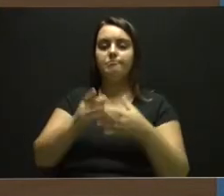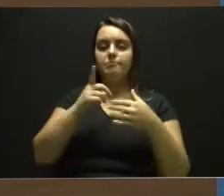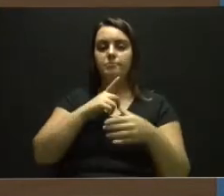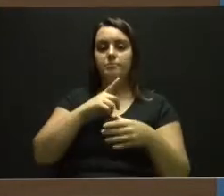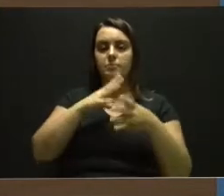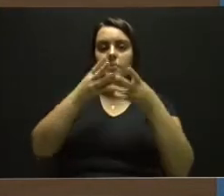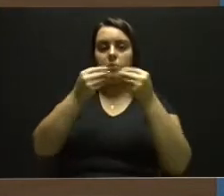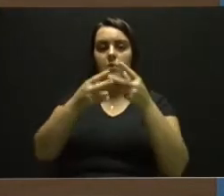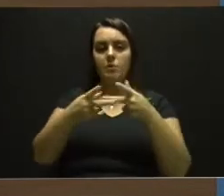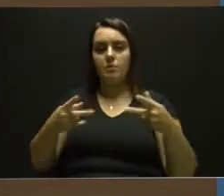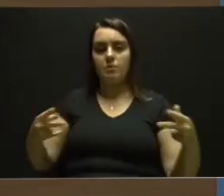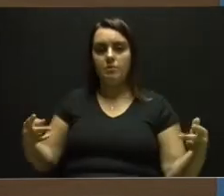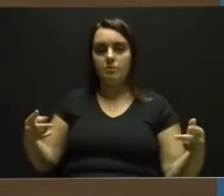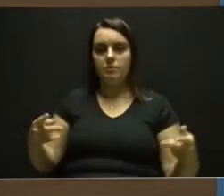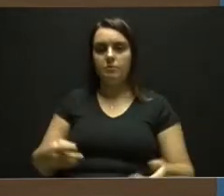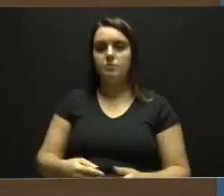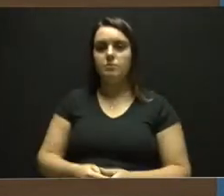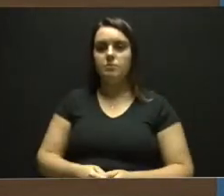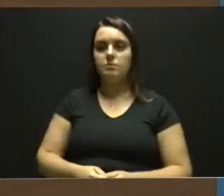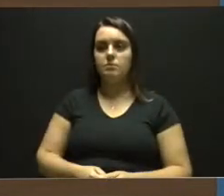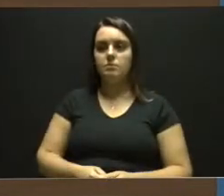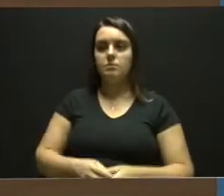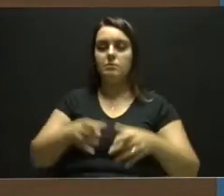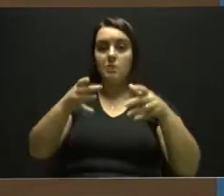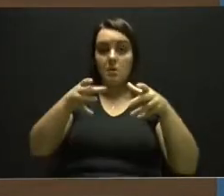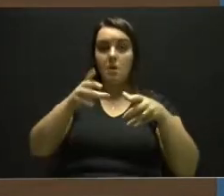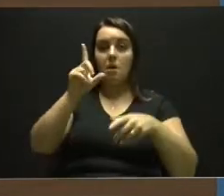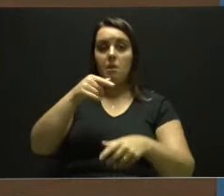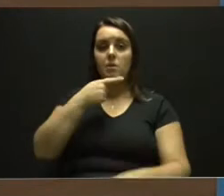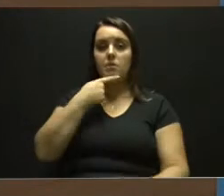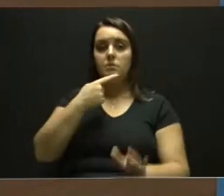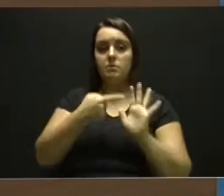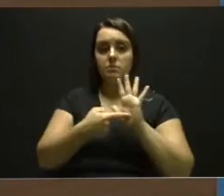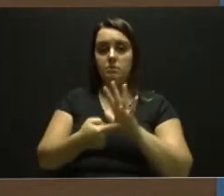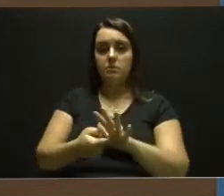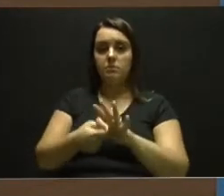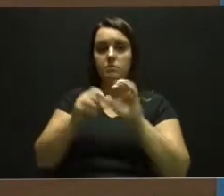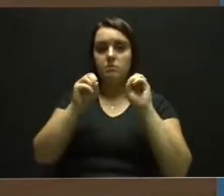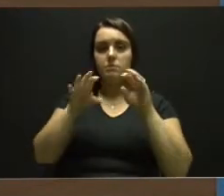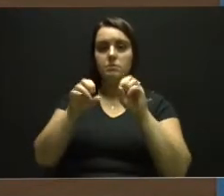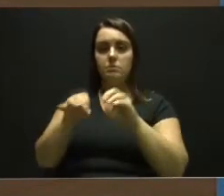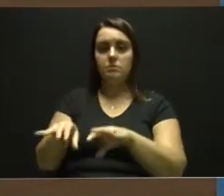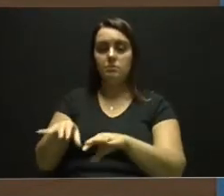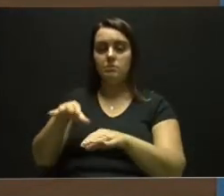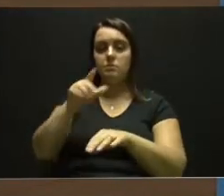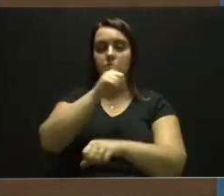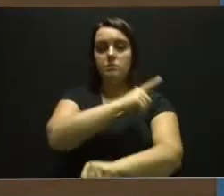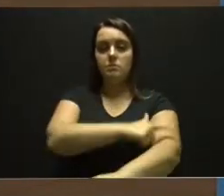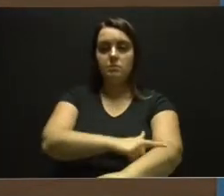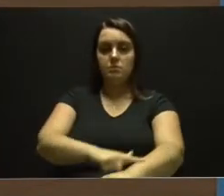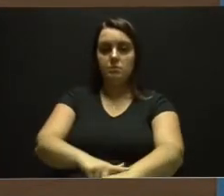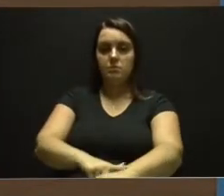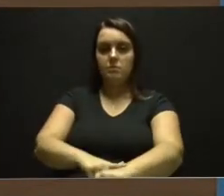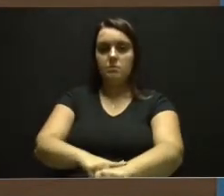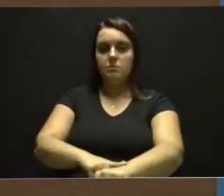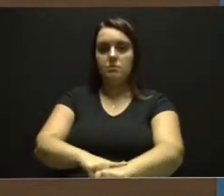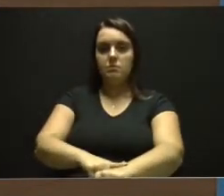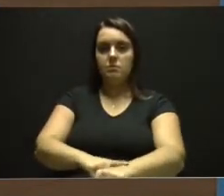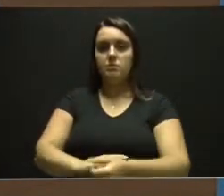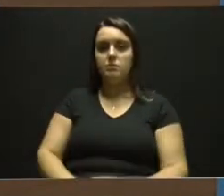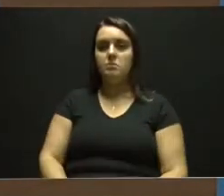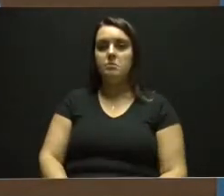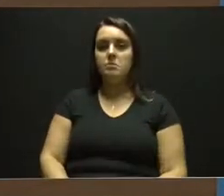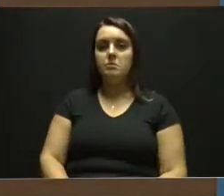com o futebol que a bola é um exemplo de ensino educação disciplina